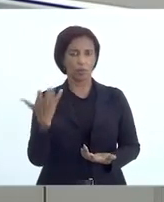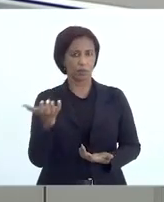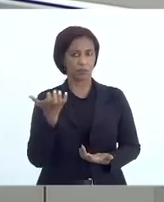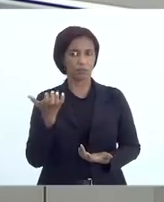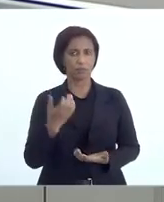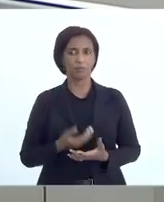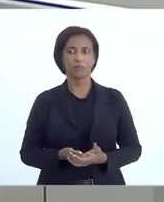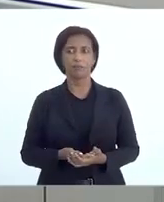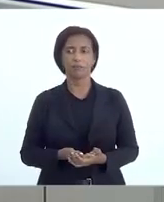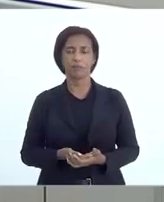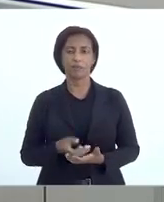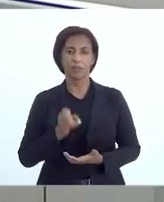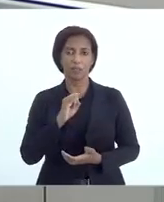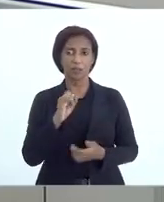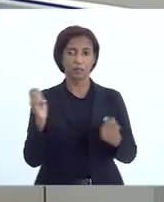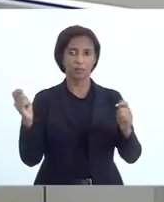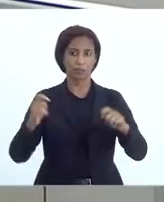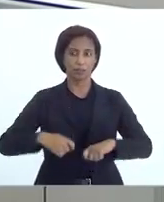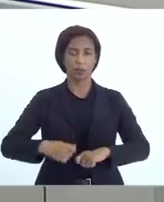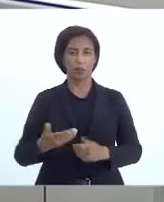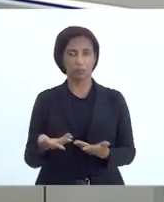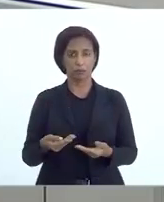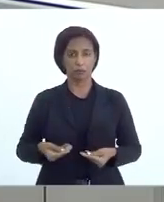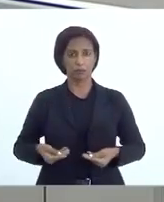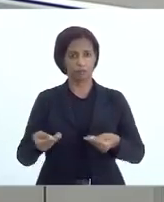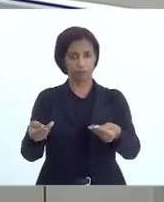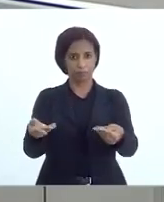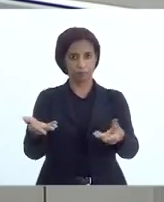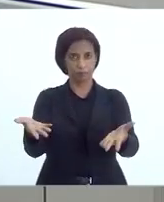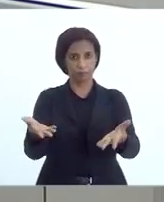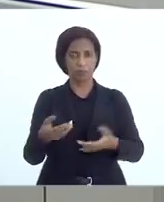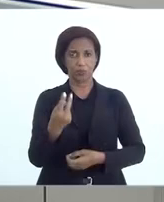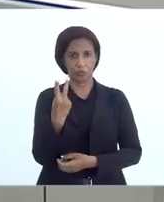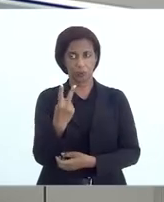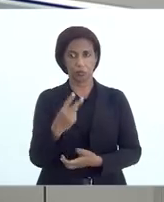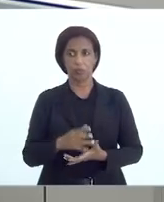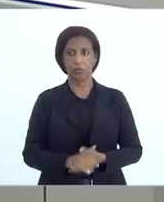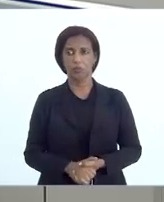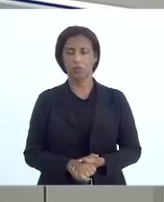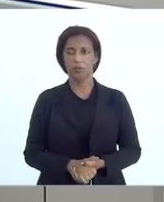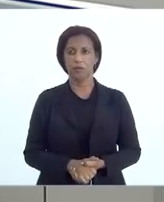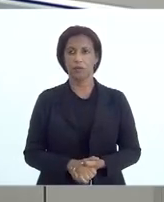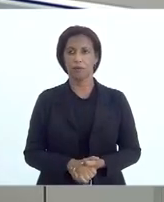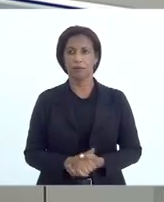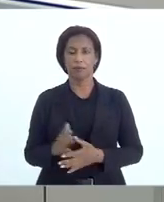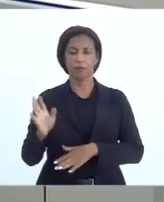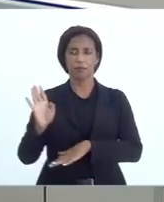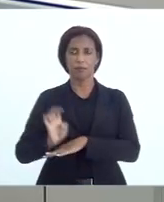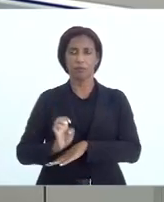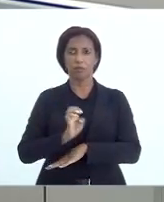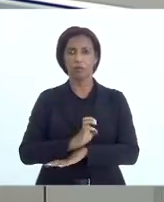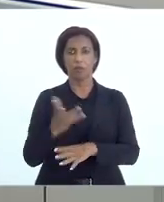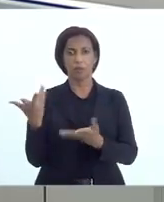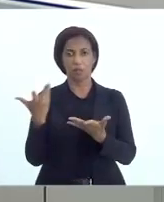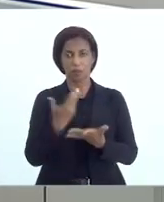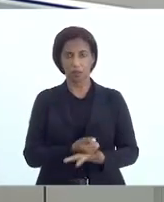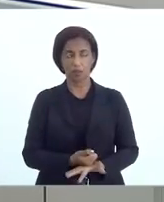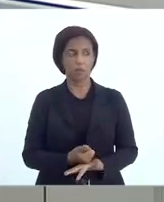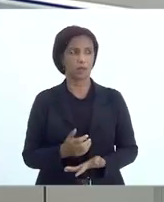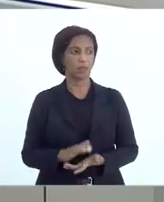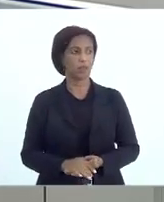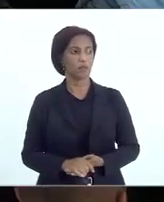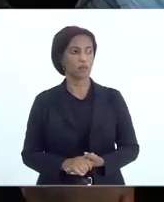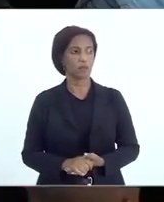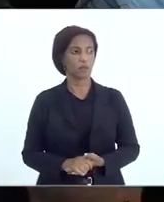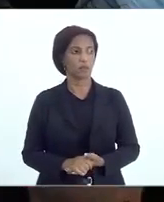deixar aí se possível. Senhores esses dois esses dois estados aí que absorver ou até